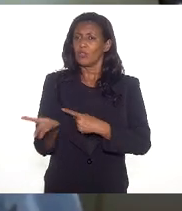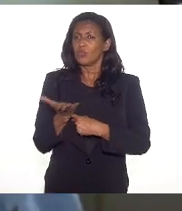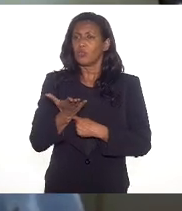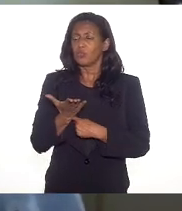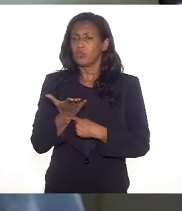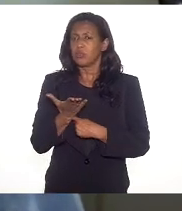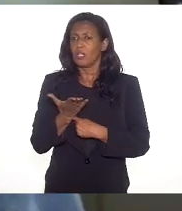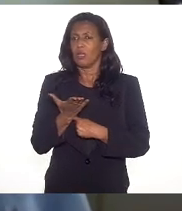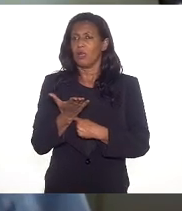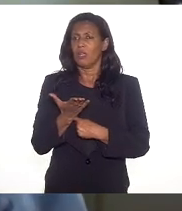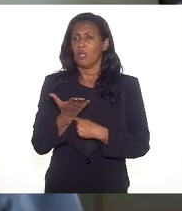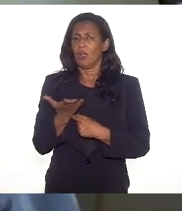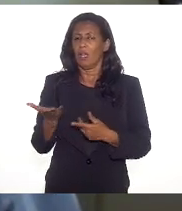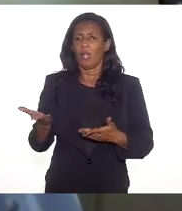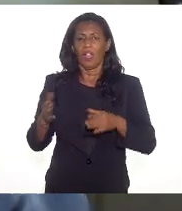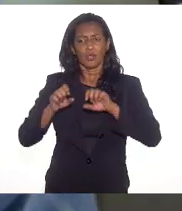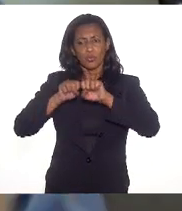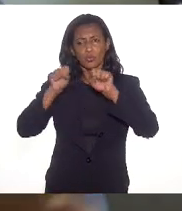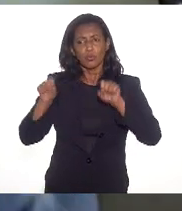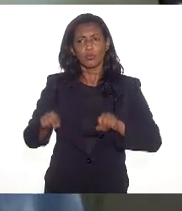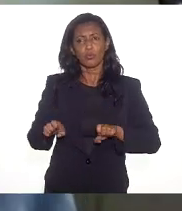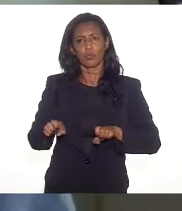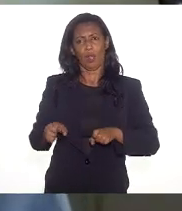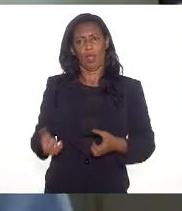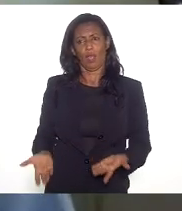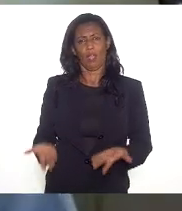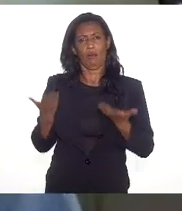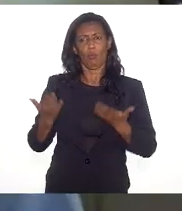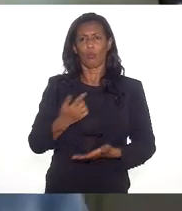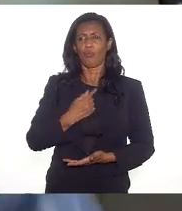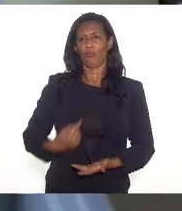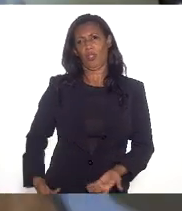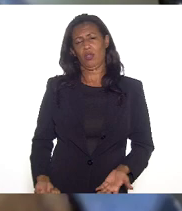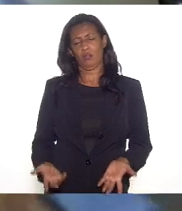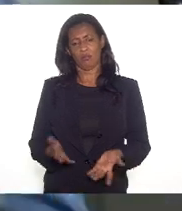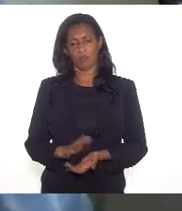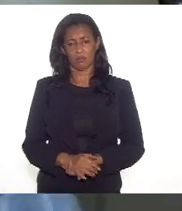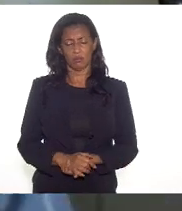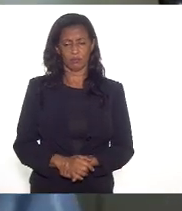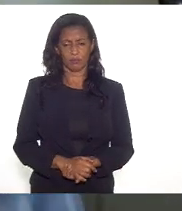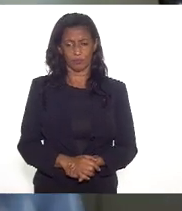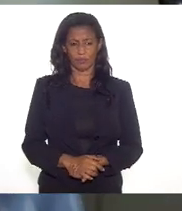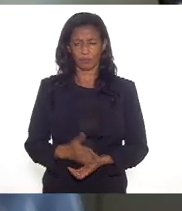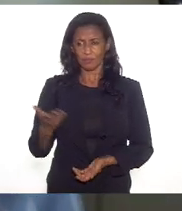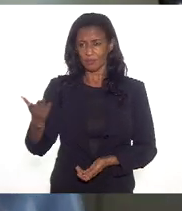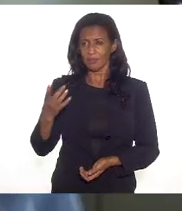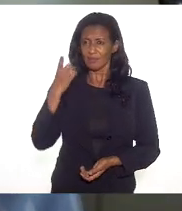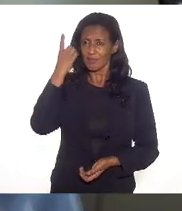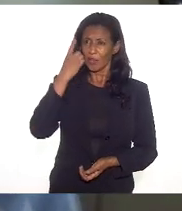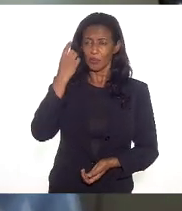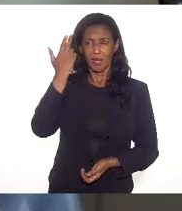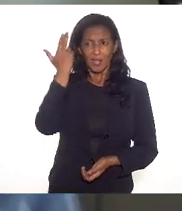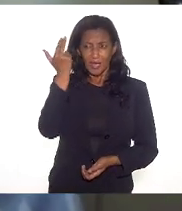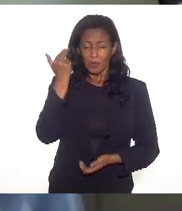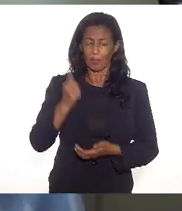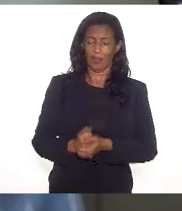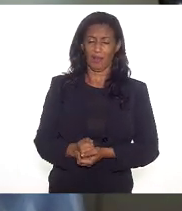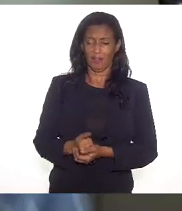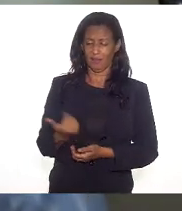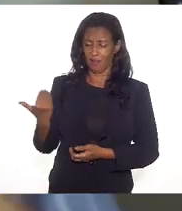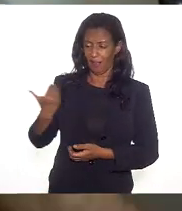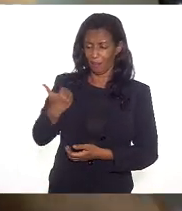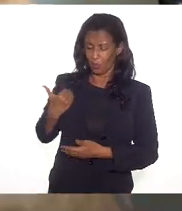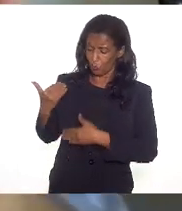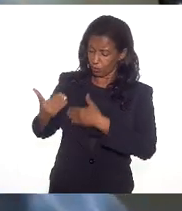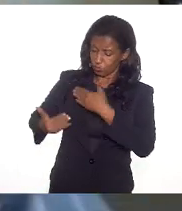a estruturar o governo. Segunda questão, o deputado Eliomar tem sido meu parceiro nessa trajetória,